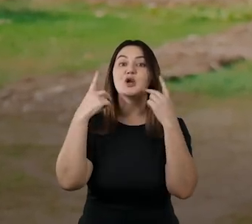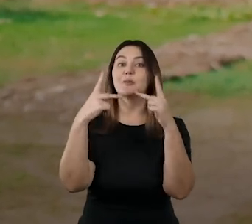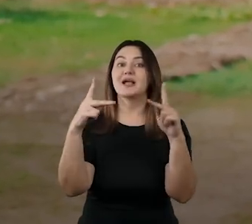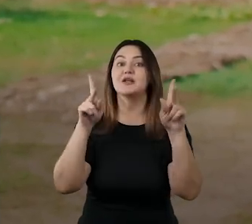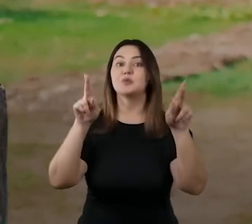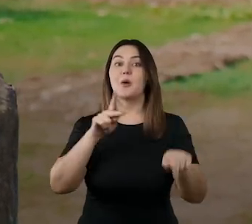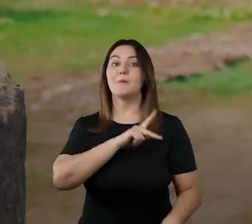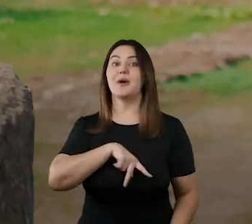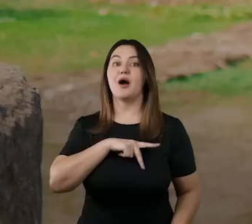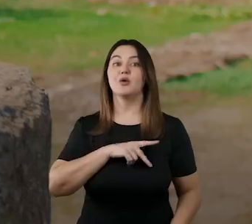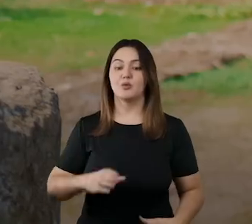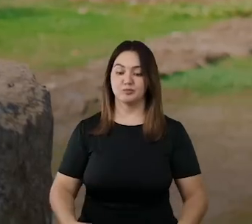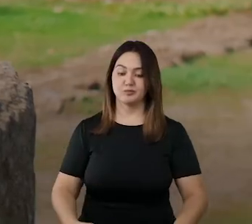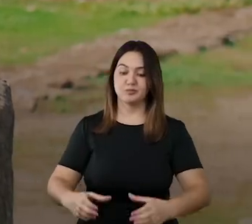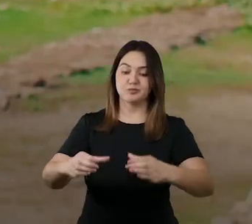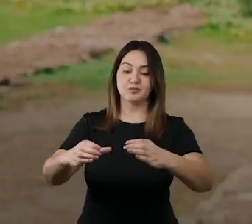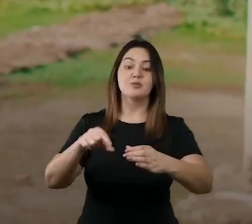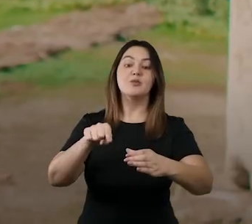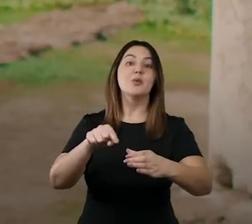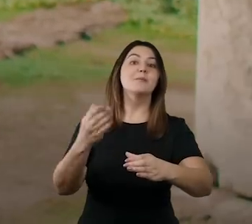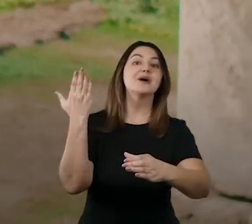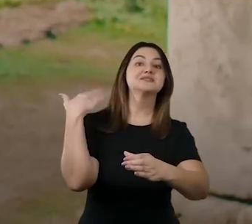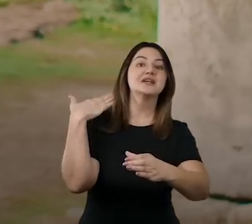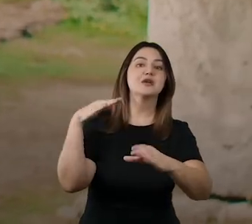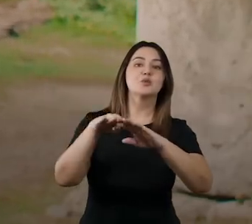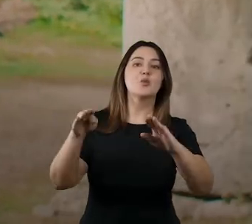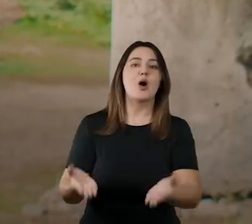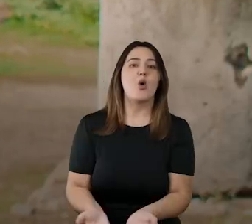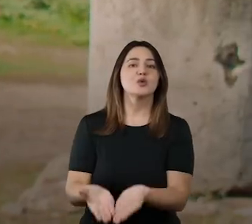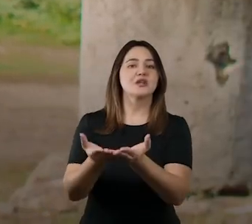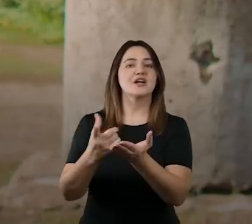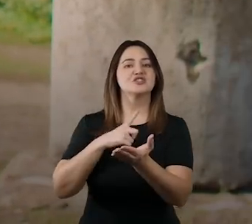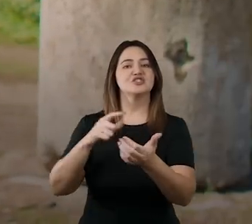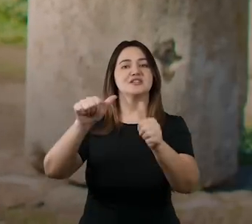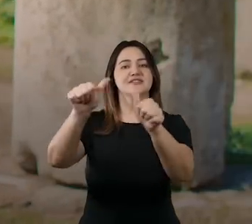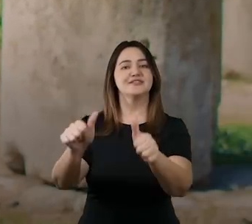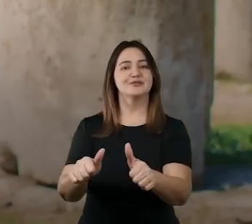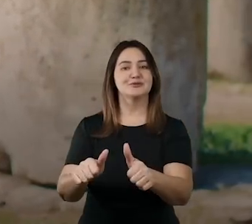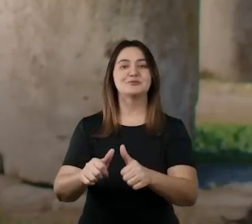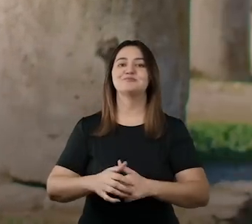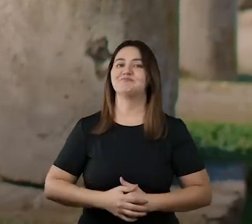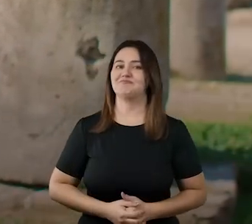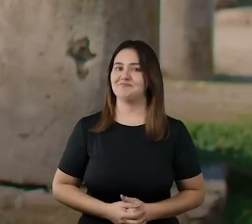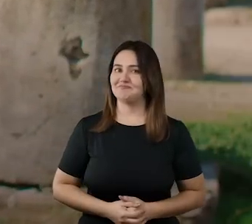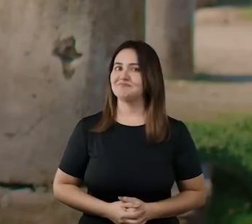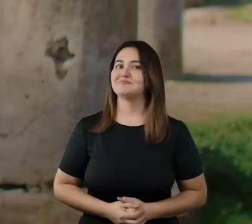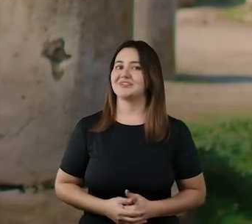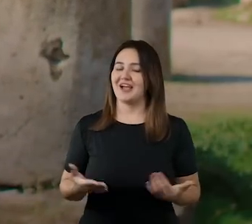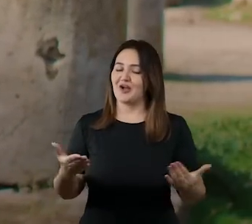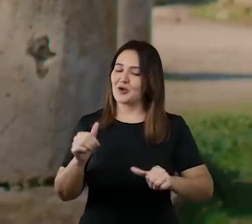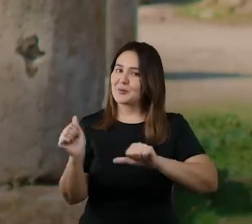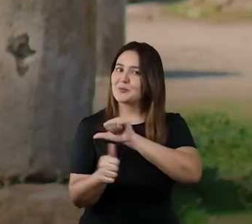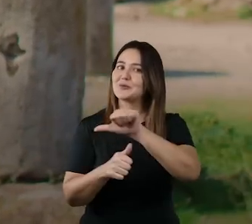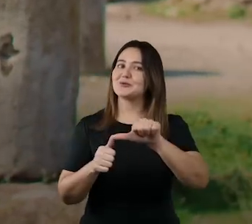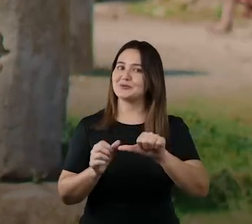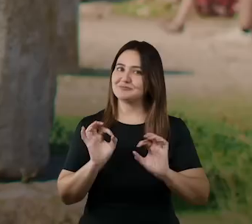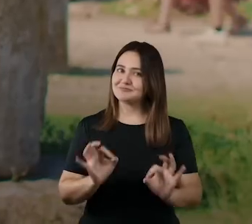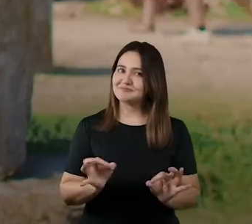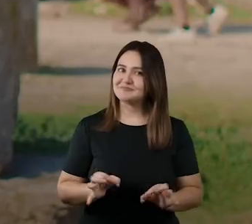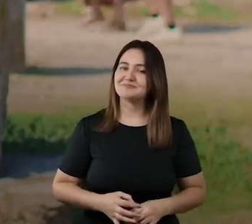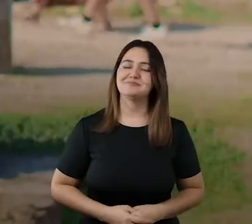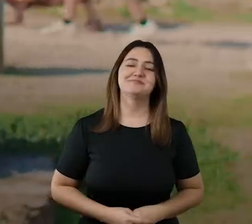em cima de uma antiga coluna grega que naquela época sustentava toda uma sociedade pagã. Como o mundo dá voltas, não é